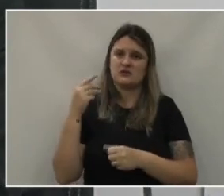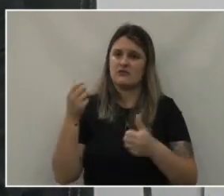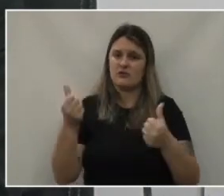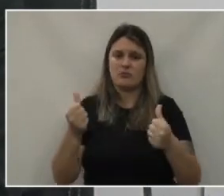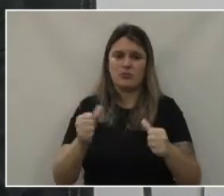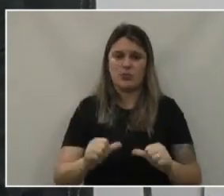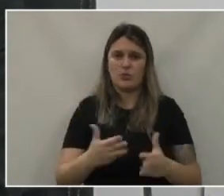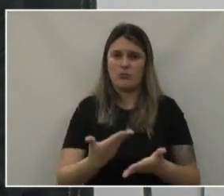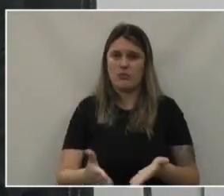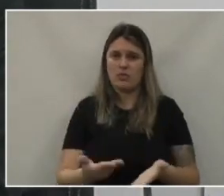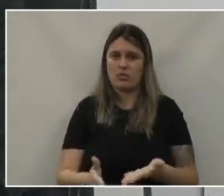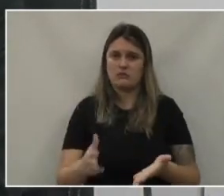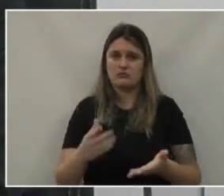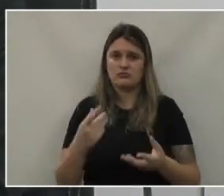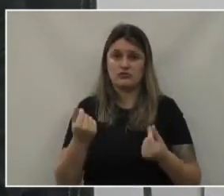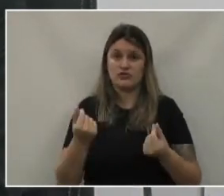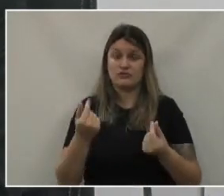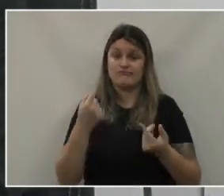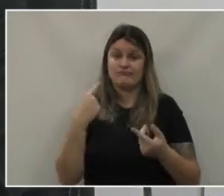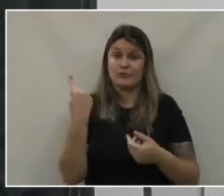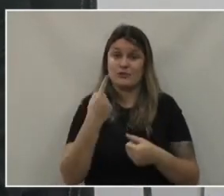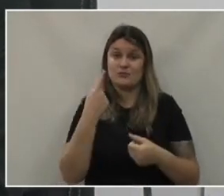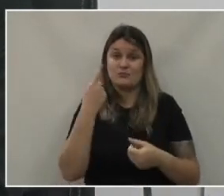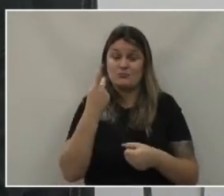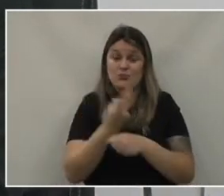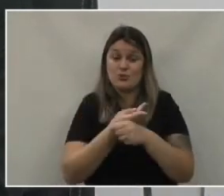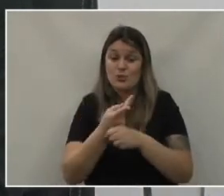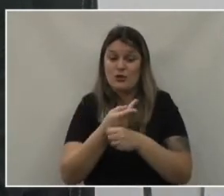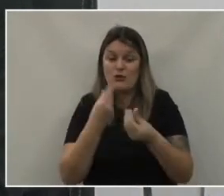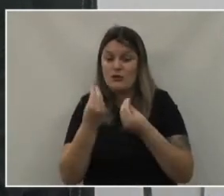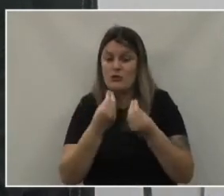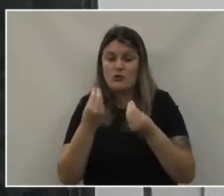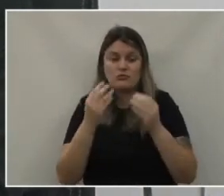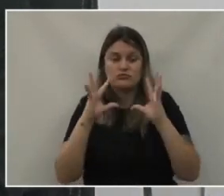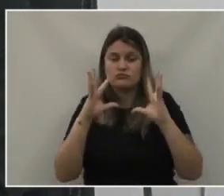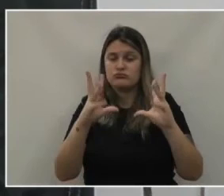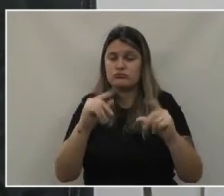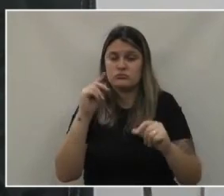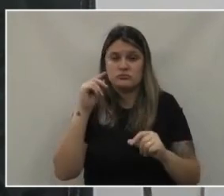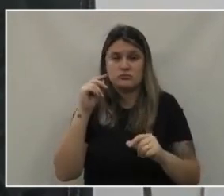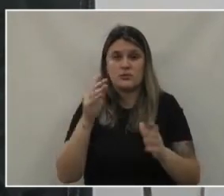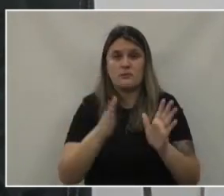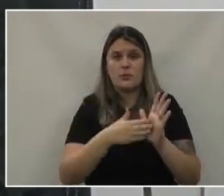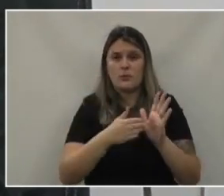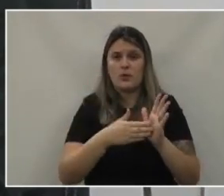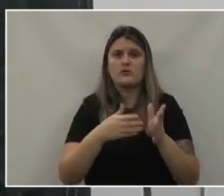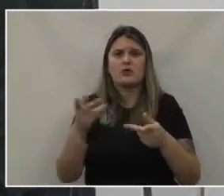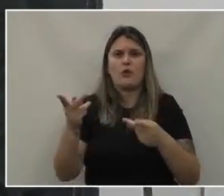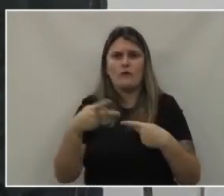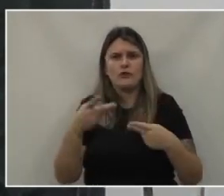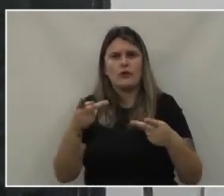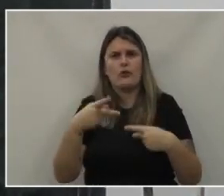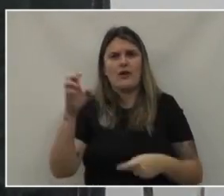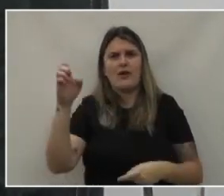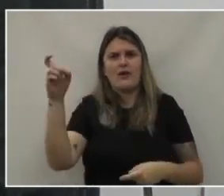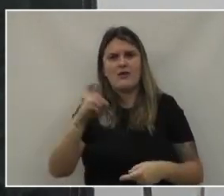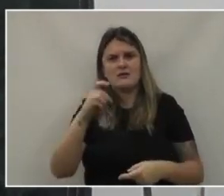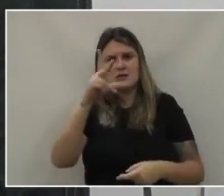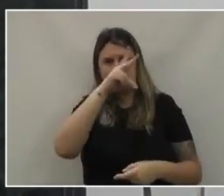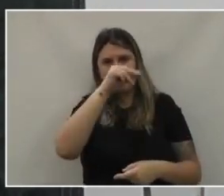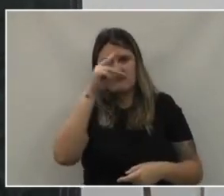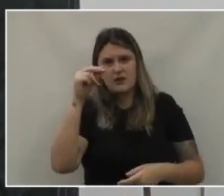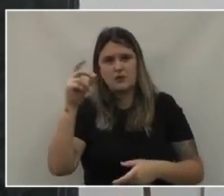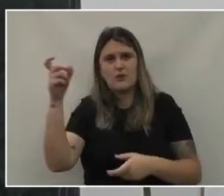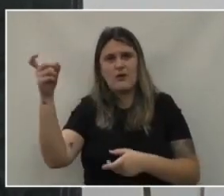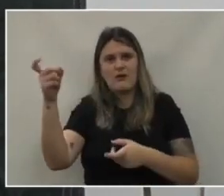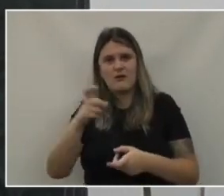Então, realmente, nós temos que procurar tudo, né? Requerimentos convidando ex-prefeitos, prefeitos,